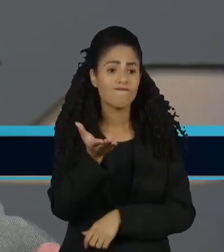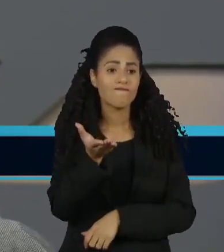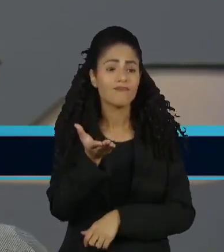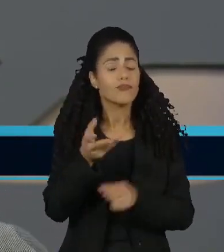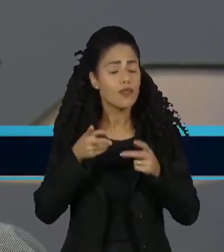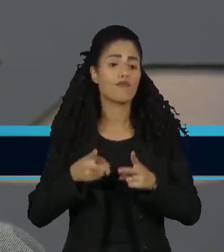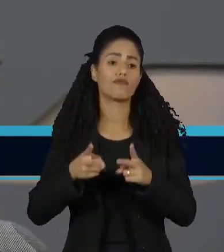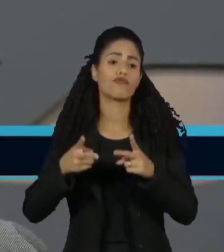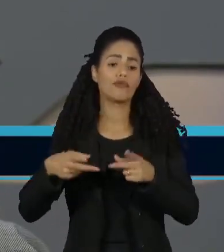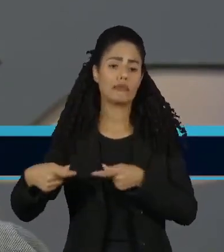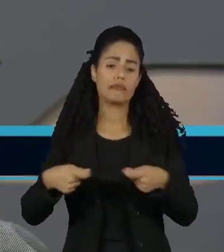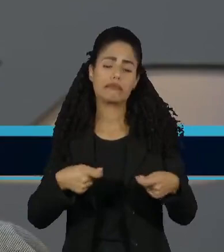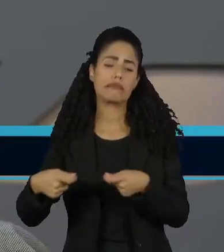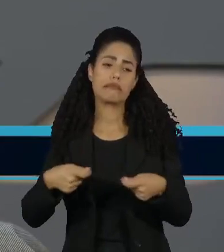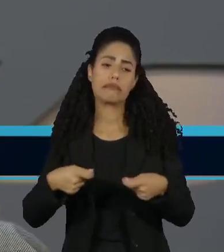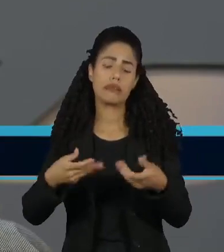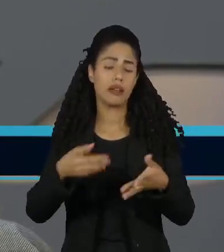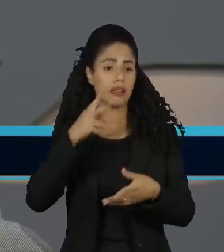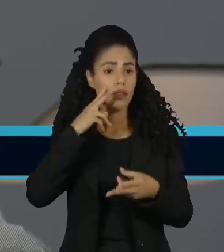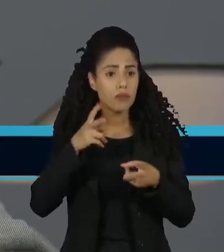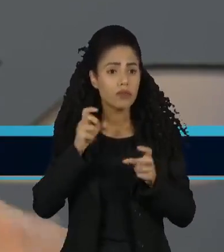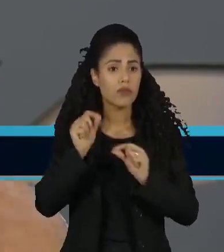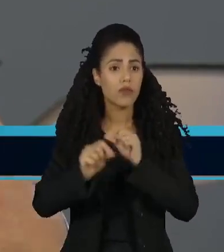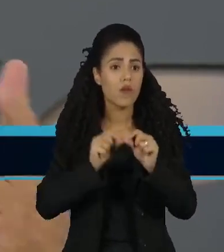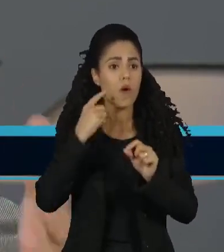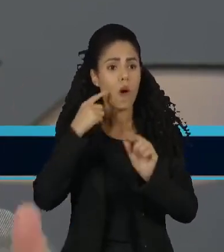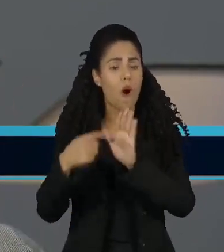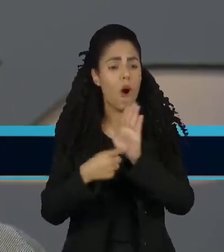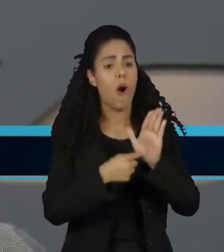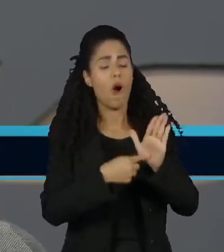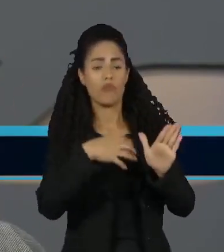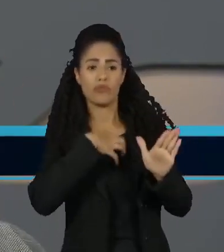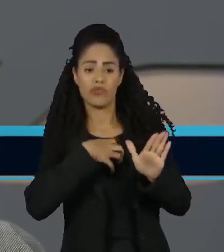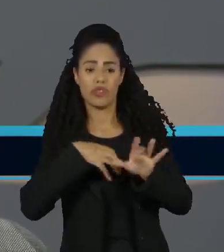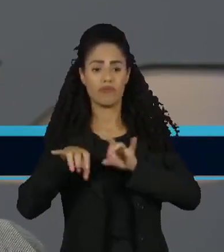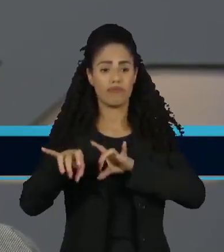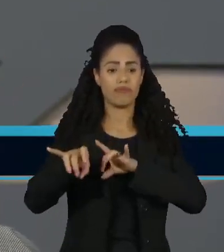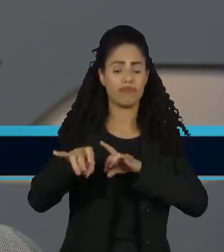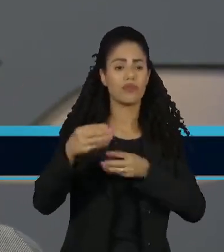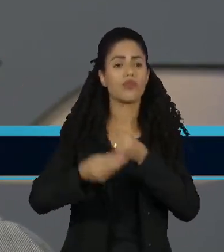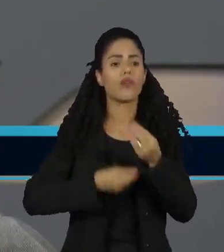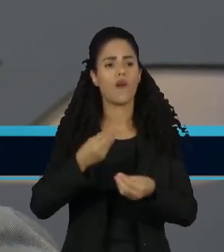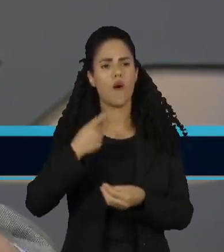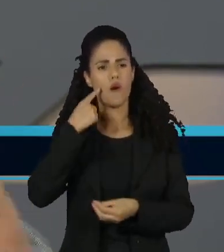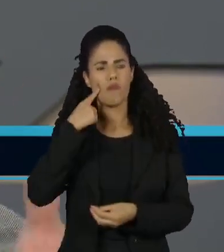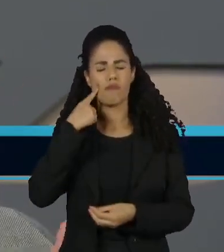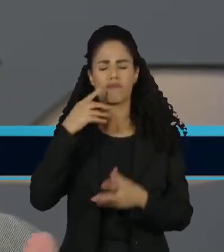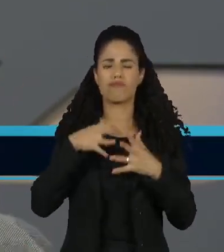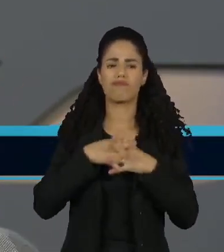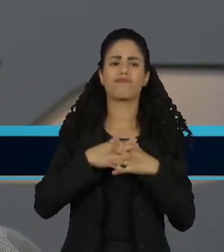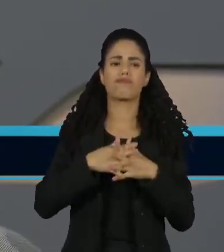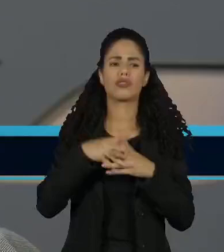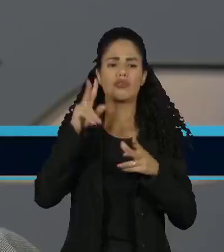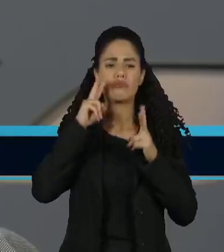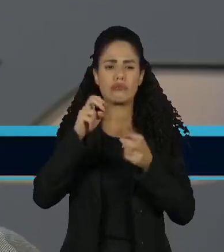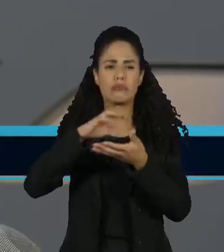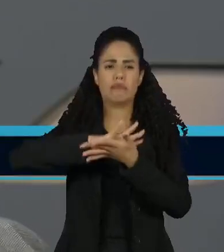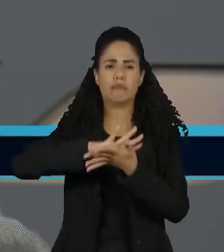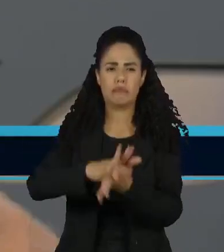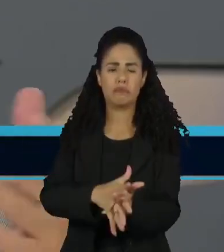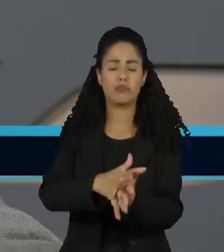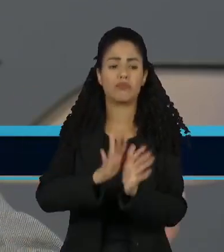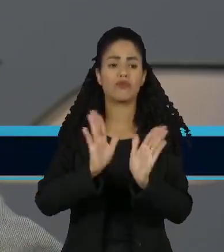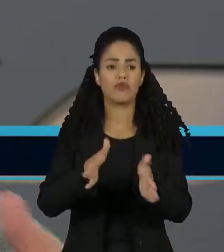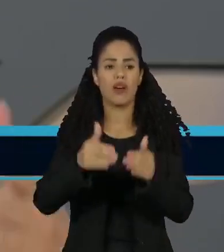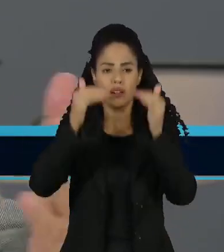pandemia Covid-19. Pelo contrário, os métodos se tornaram, infelizmente, ainda mais cruéis, como já colocado aqui,